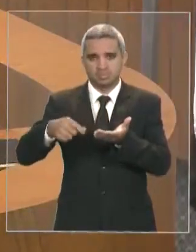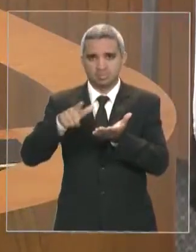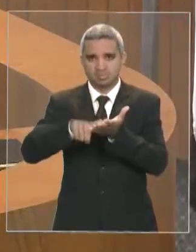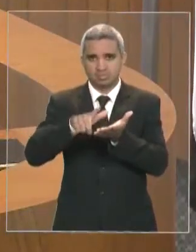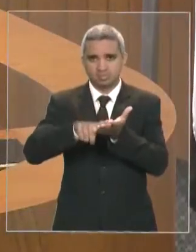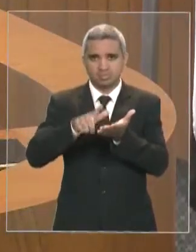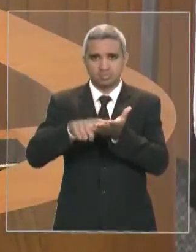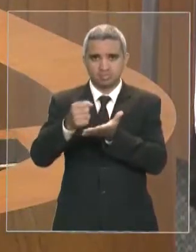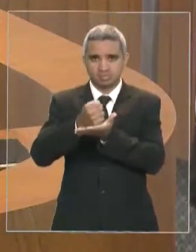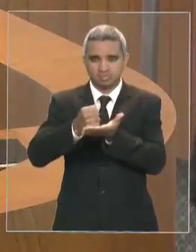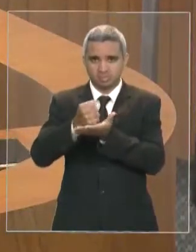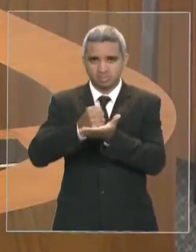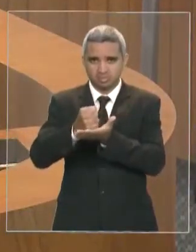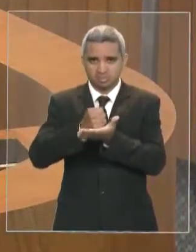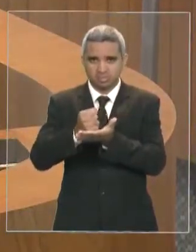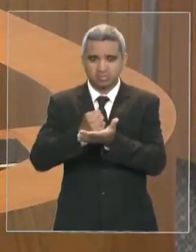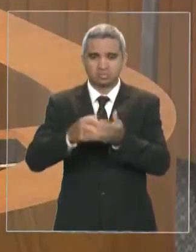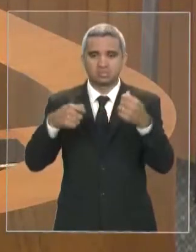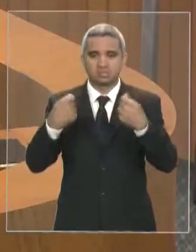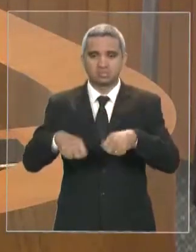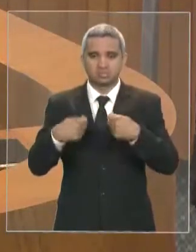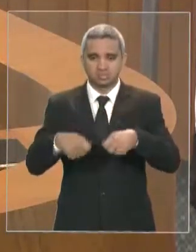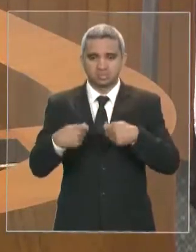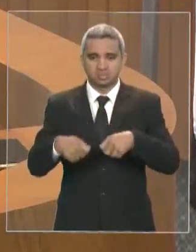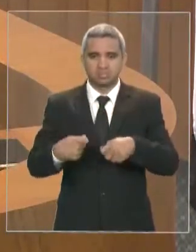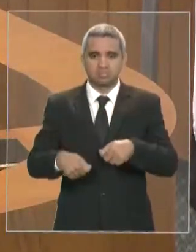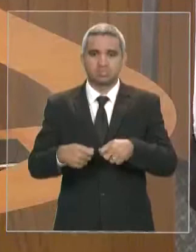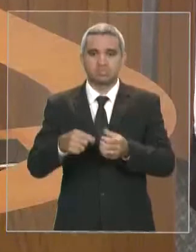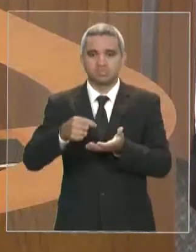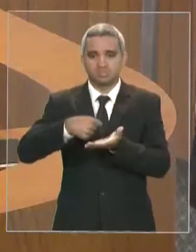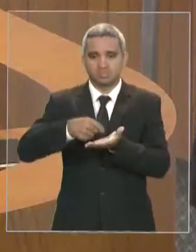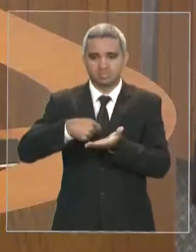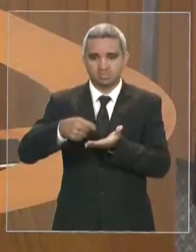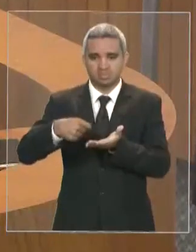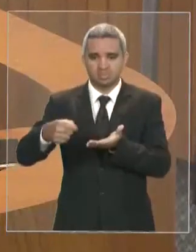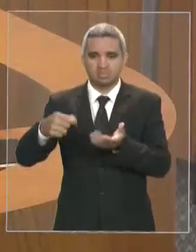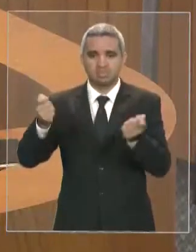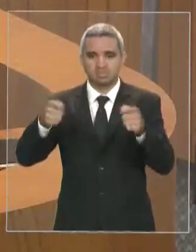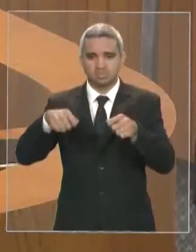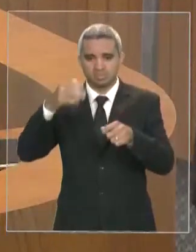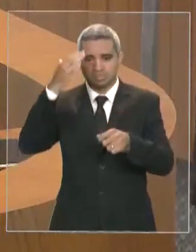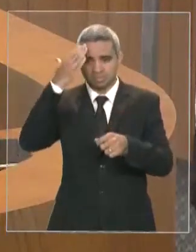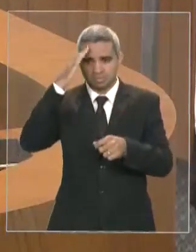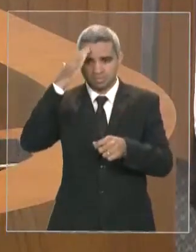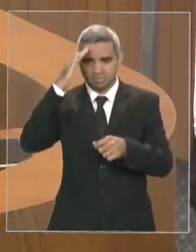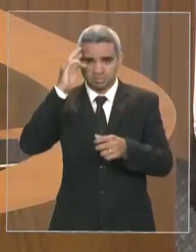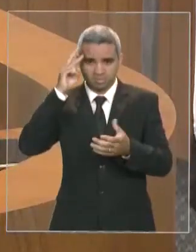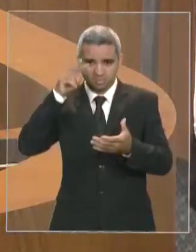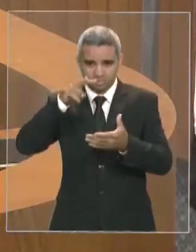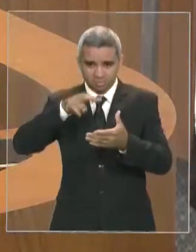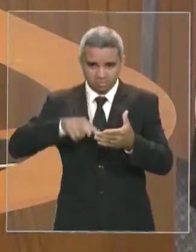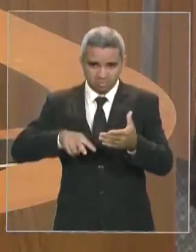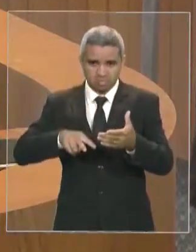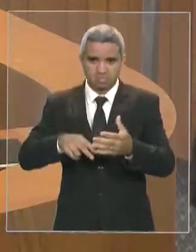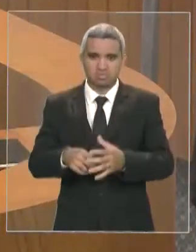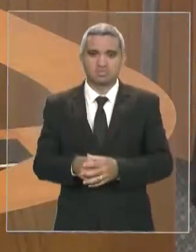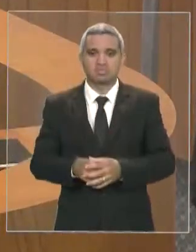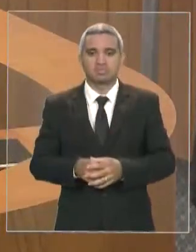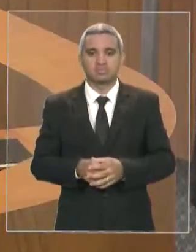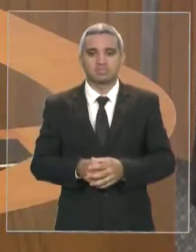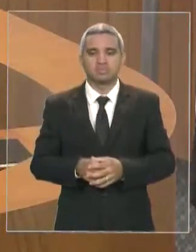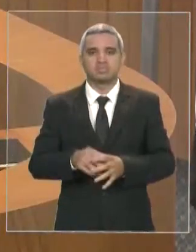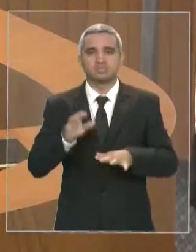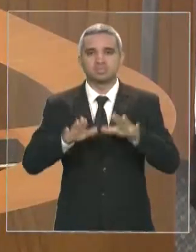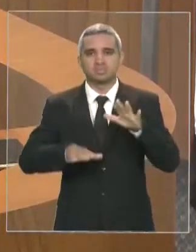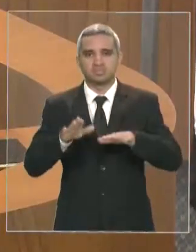prescritas, datilografadas ou em caligrafia legítima. Quem de nós já não passou pela